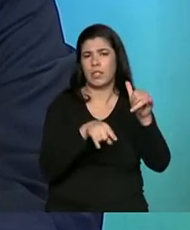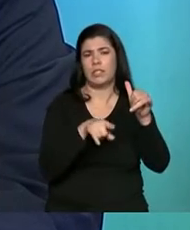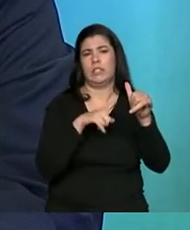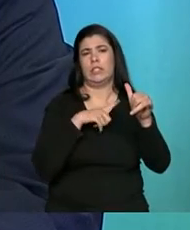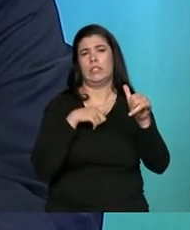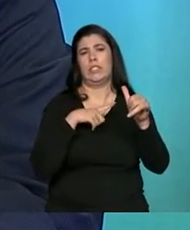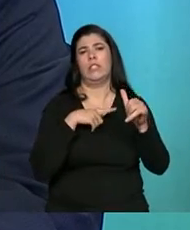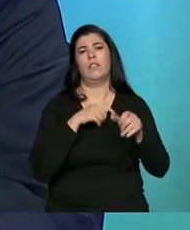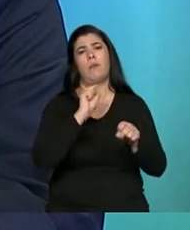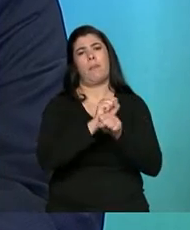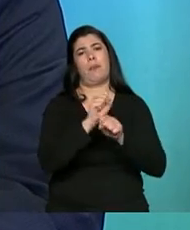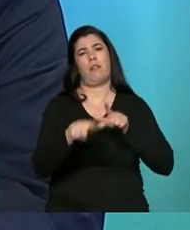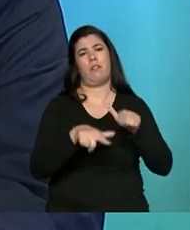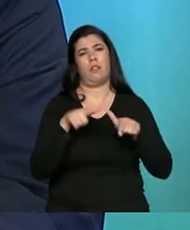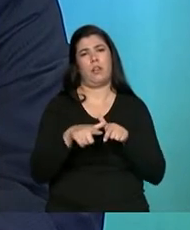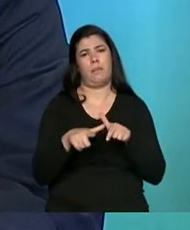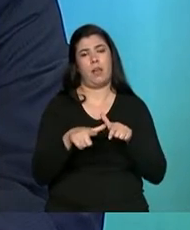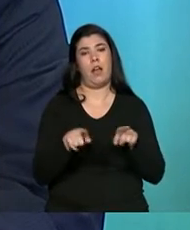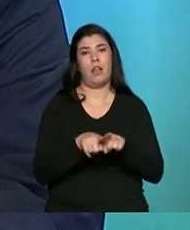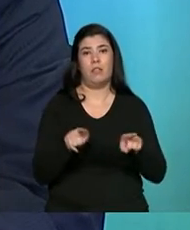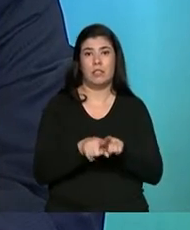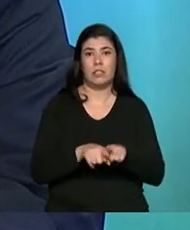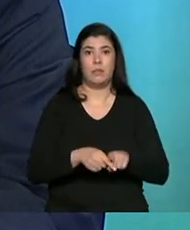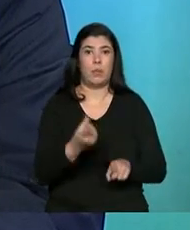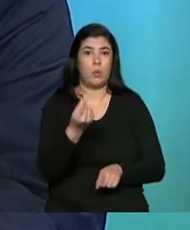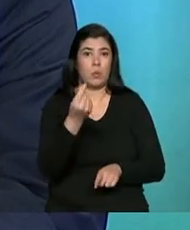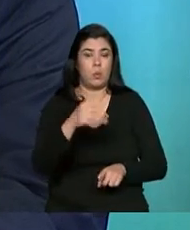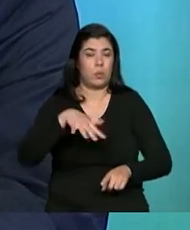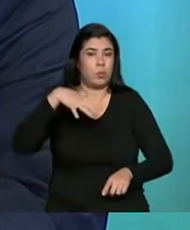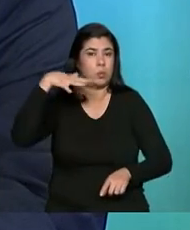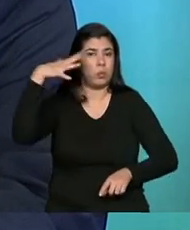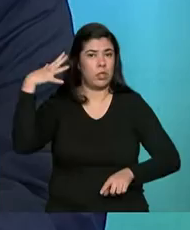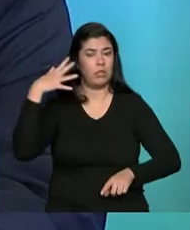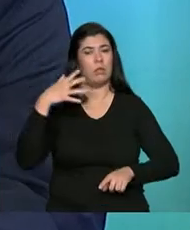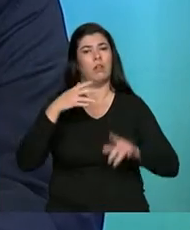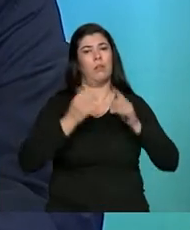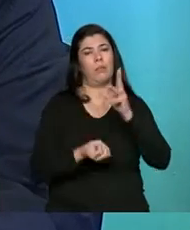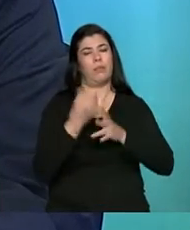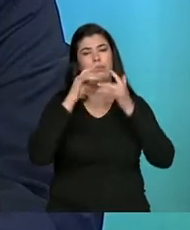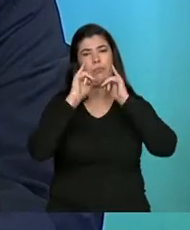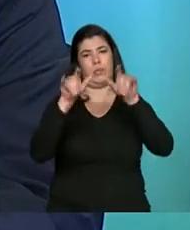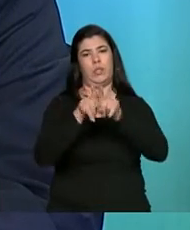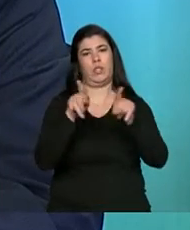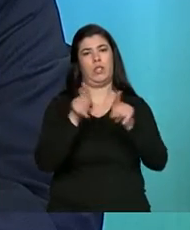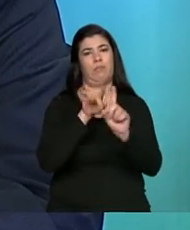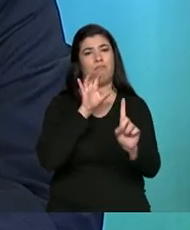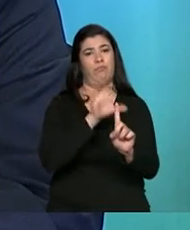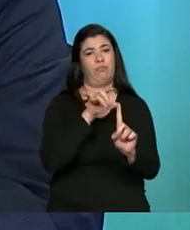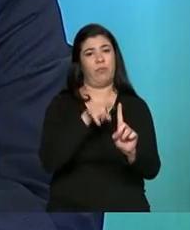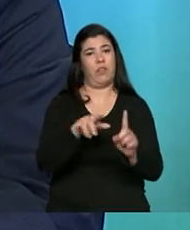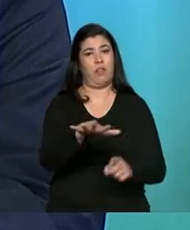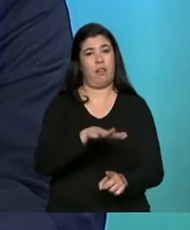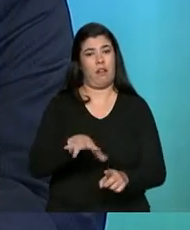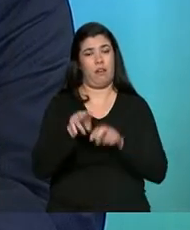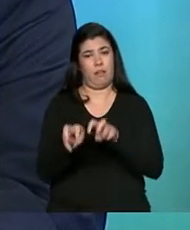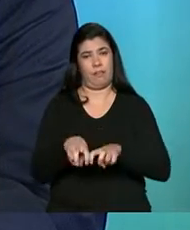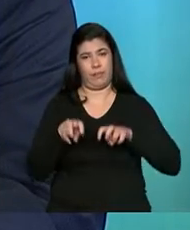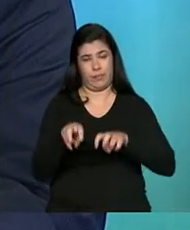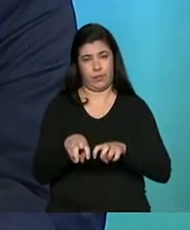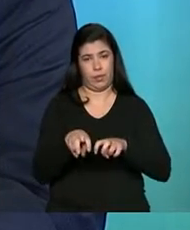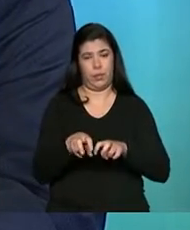sobremaneira os custos de geração de energia e isso alcançou também o setor da agricultura